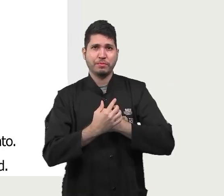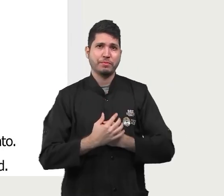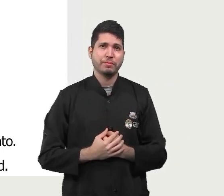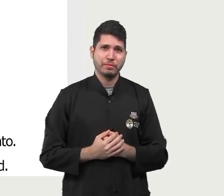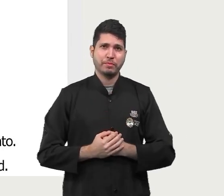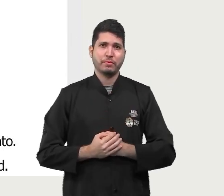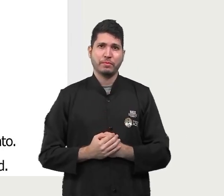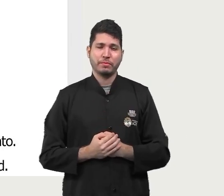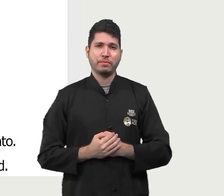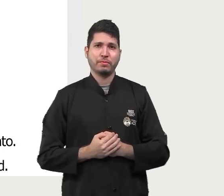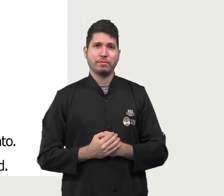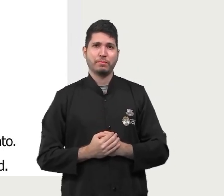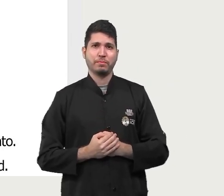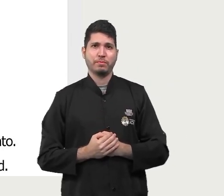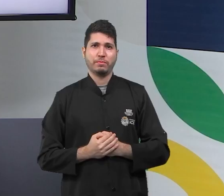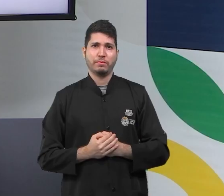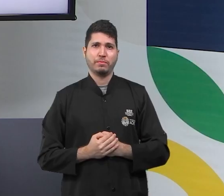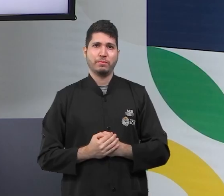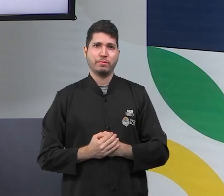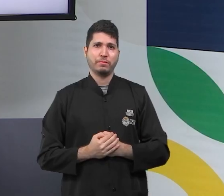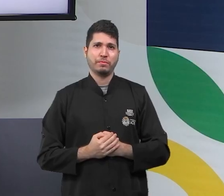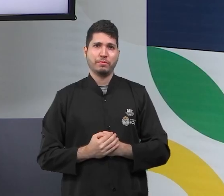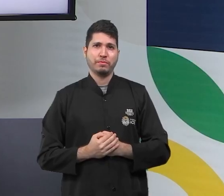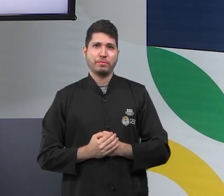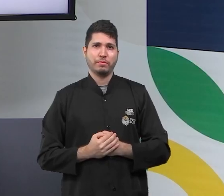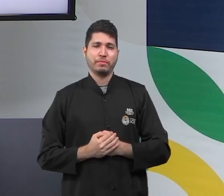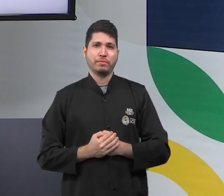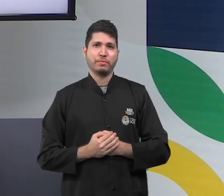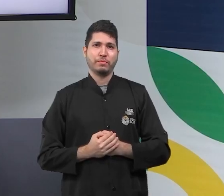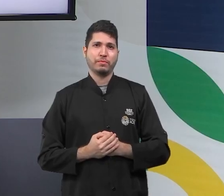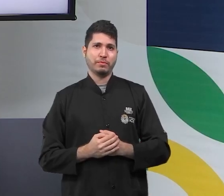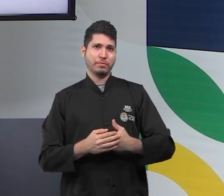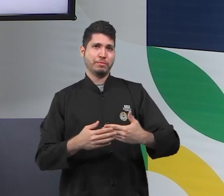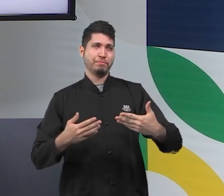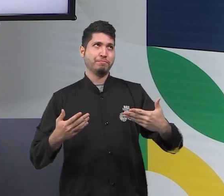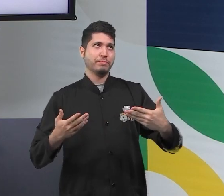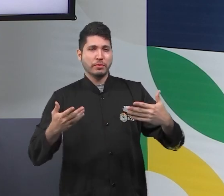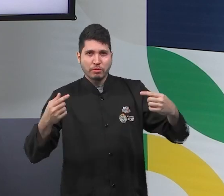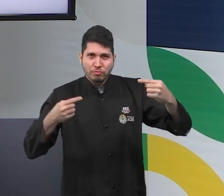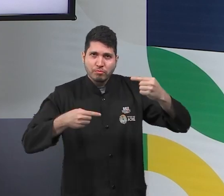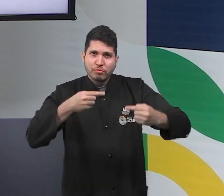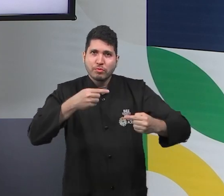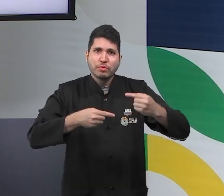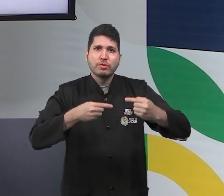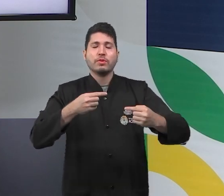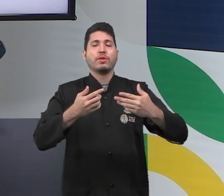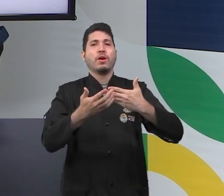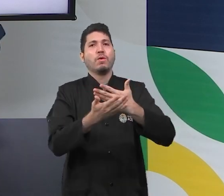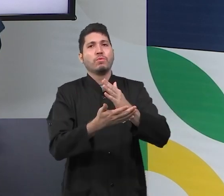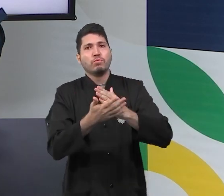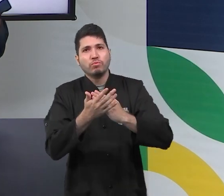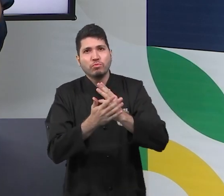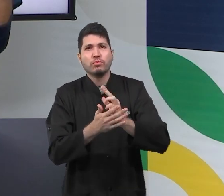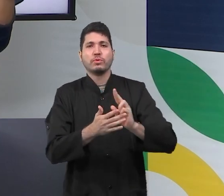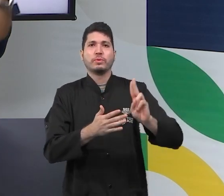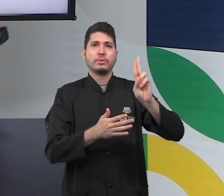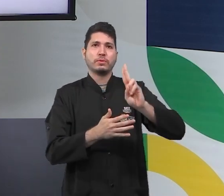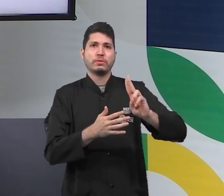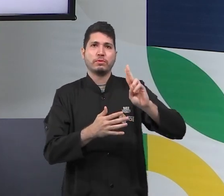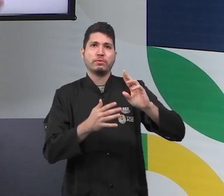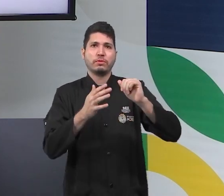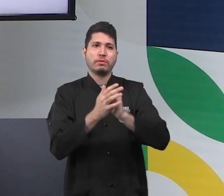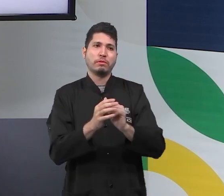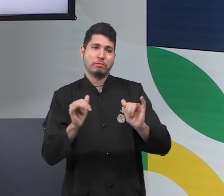de interesse público, ou seja, muito se discute aí, alguns veículos de notícia que estão postando chamada besteira,